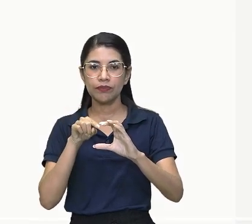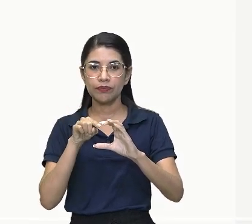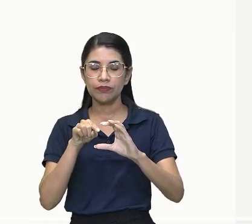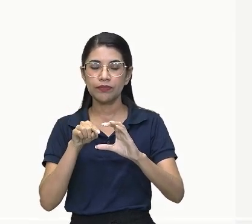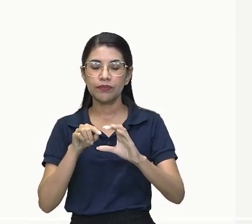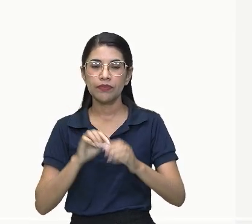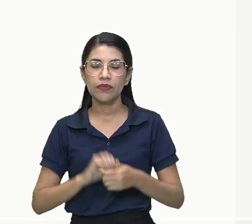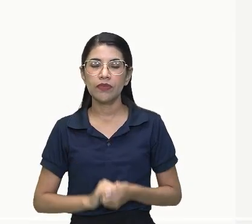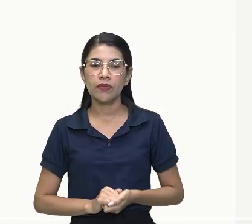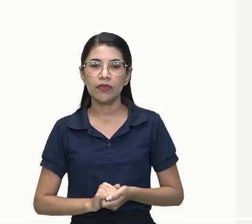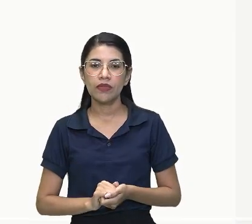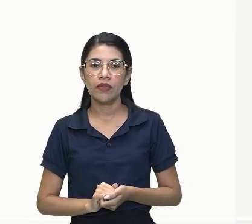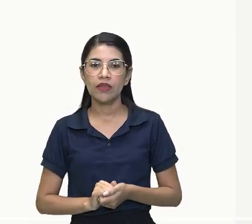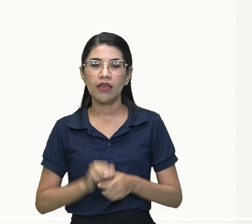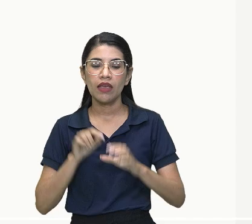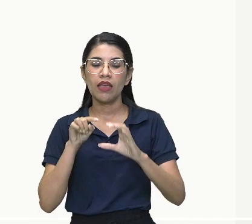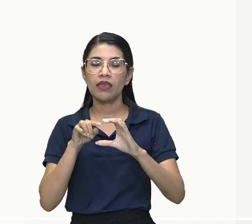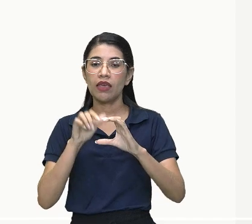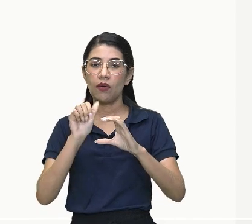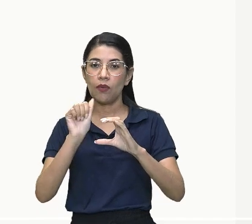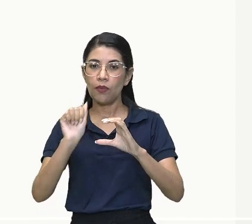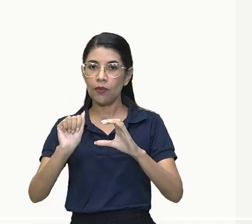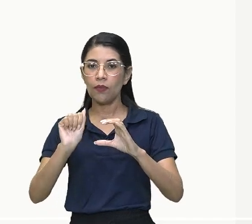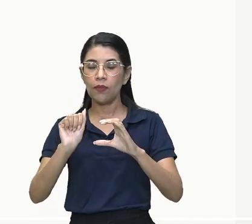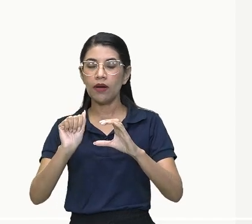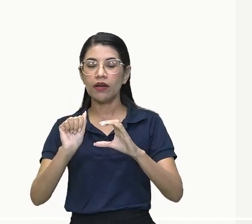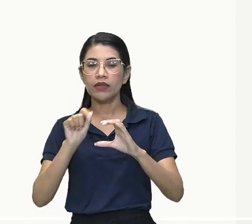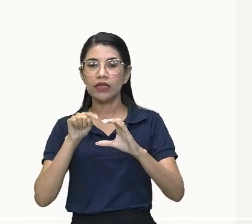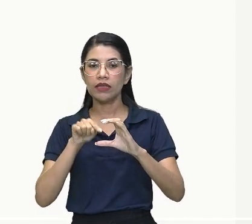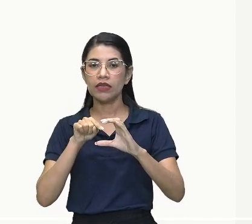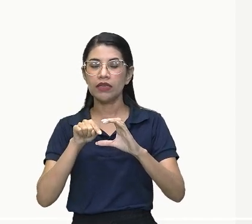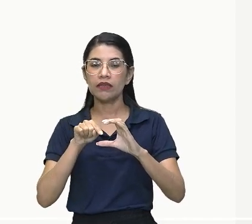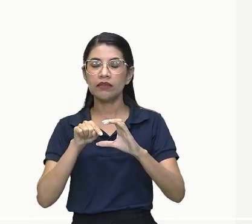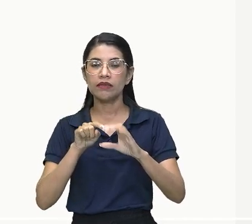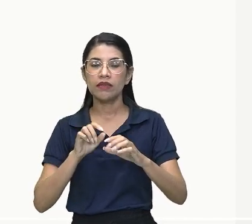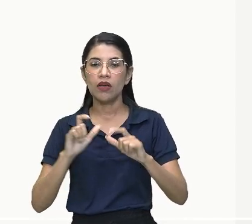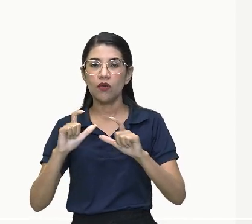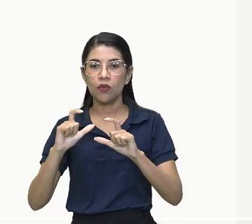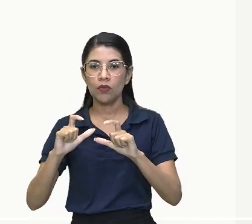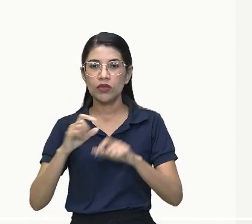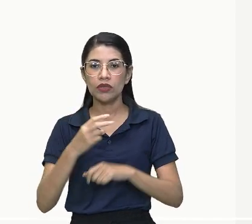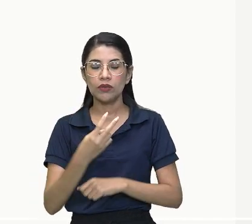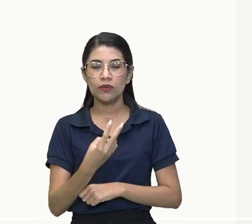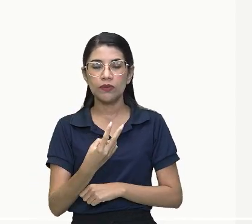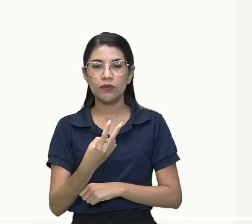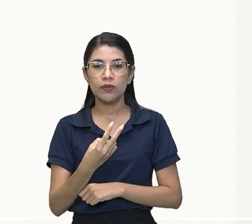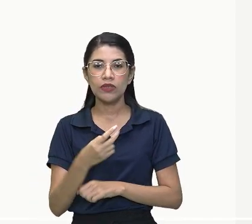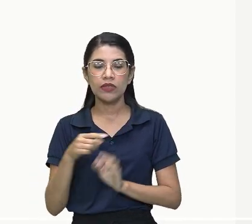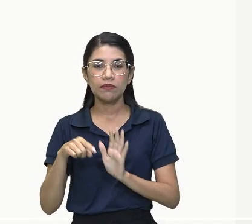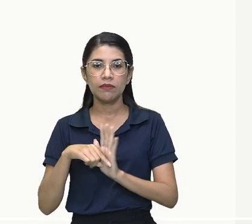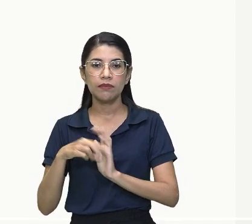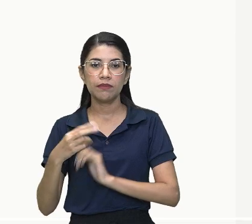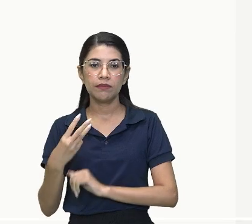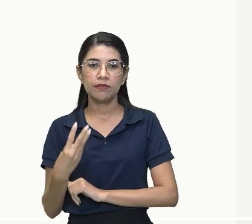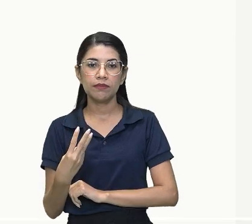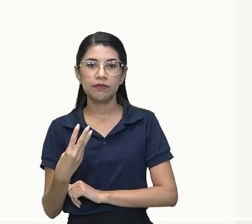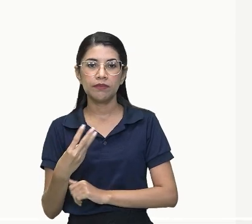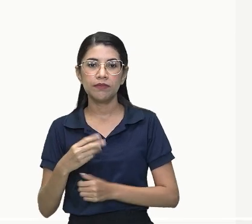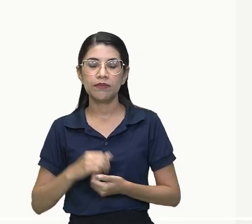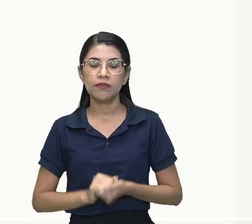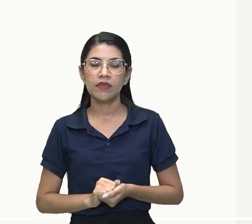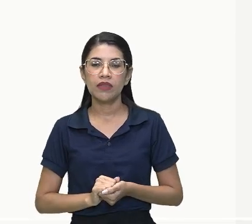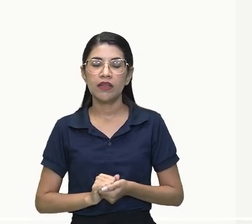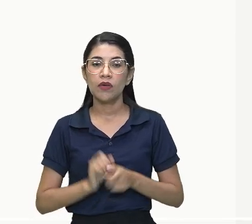está sendo chamado aí de A, então o centro vai ter coordenada 2 e menos 3, tá? Então lá na